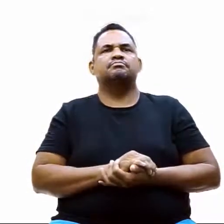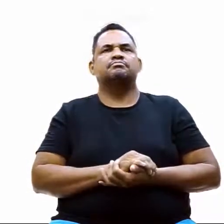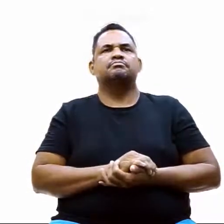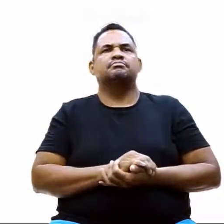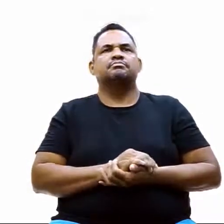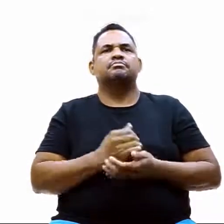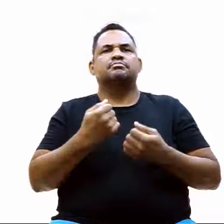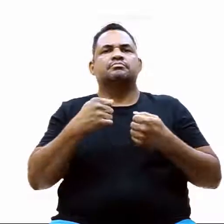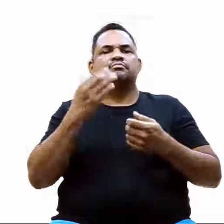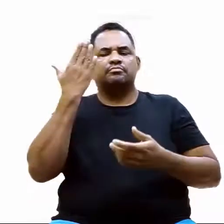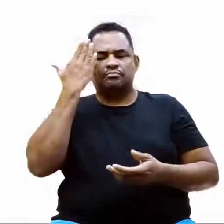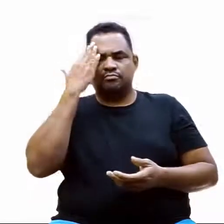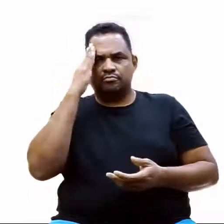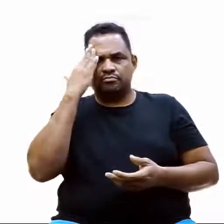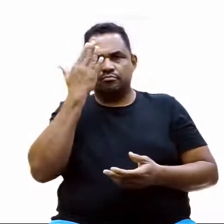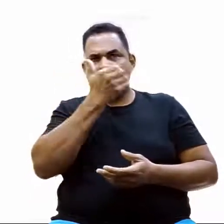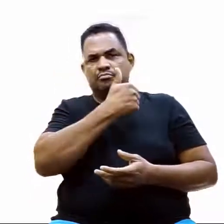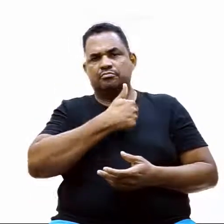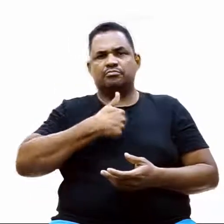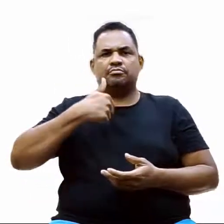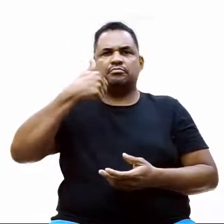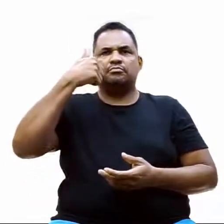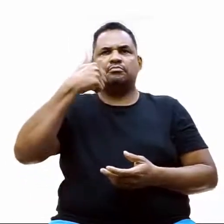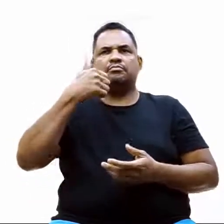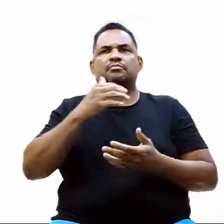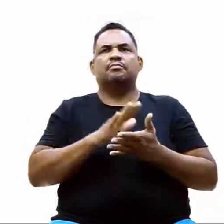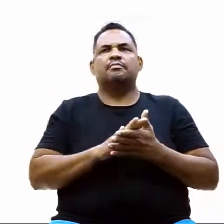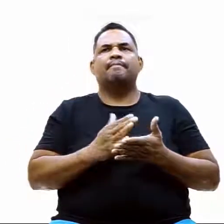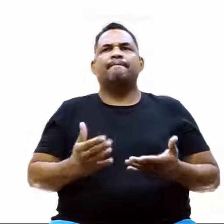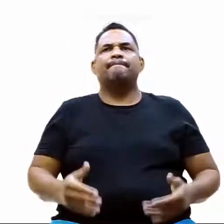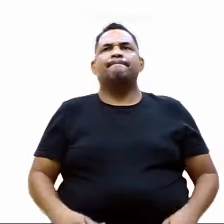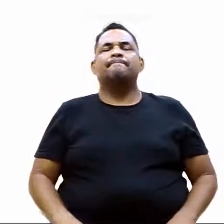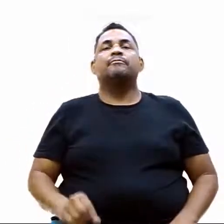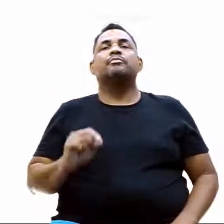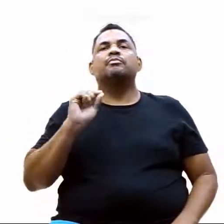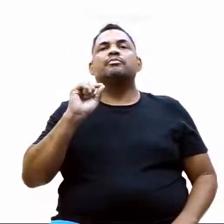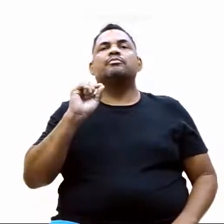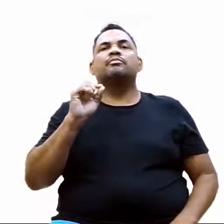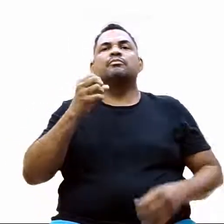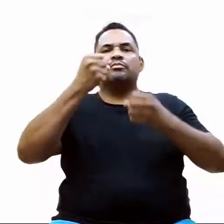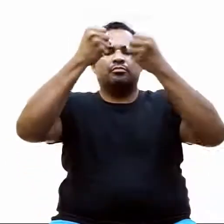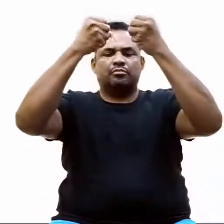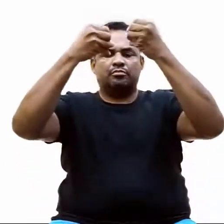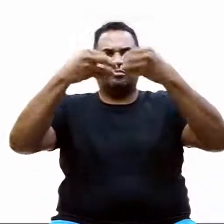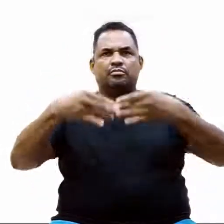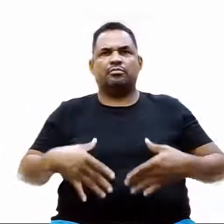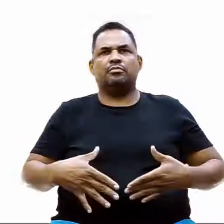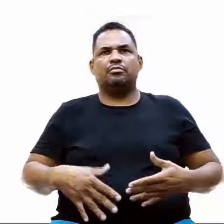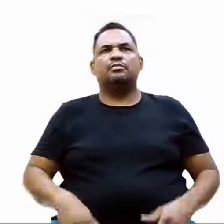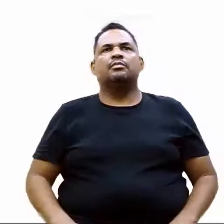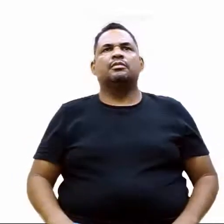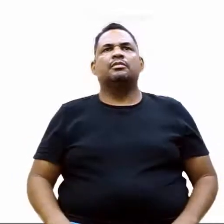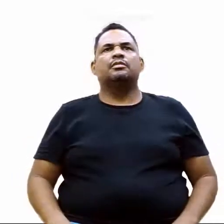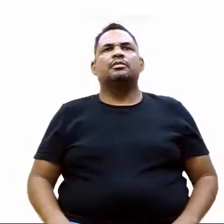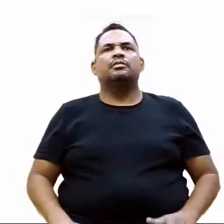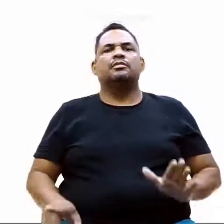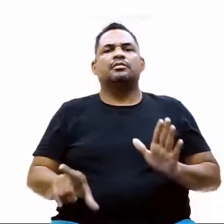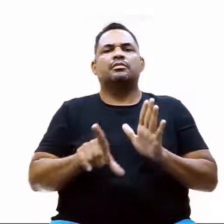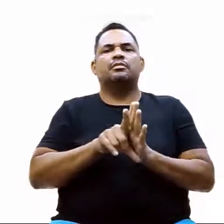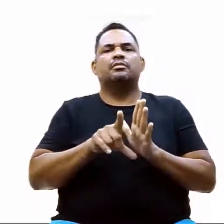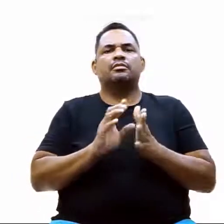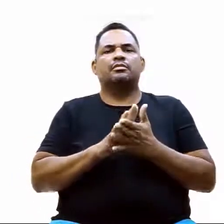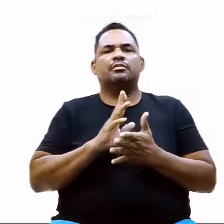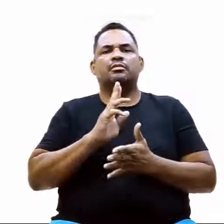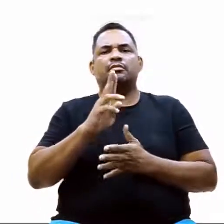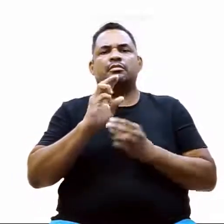possa entender melhor ainda o que abordei nesta aula sobre a lei da conservação da